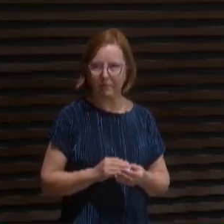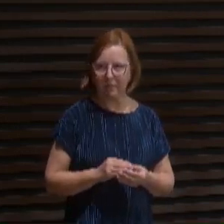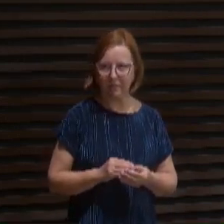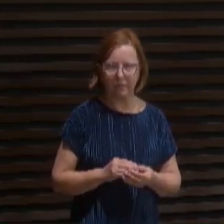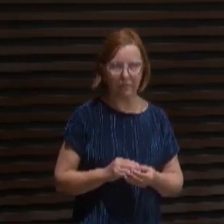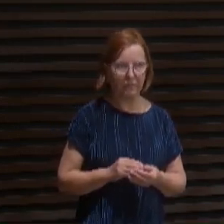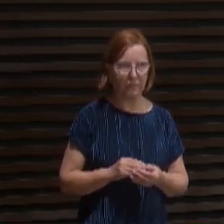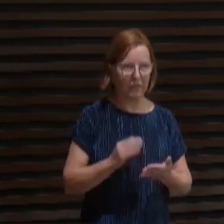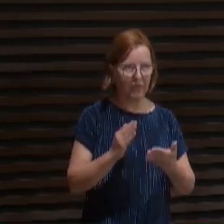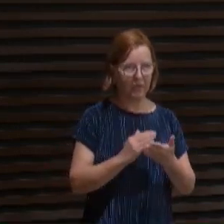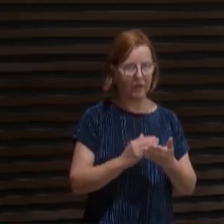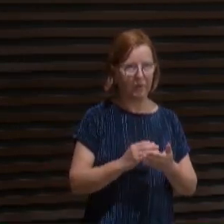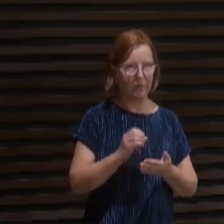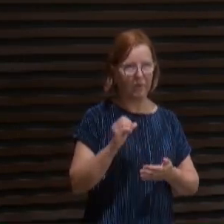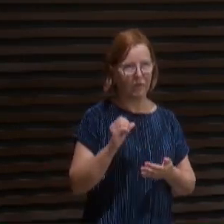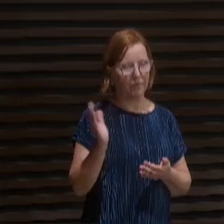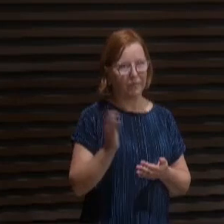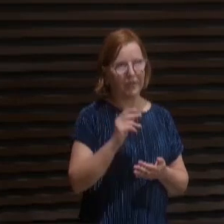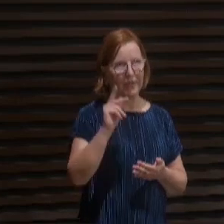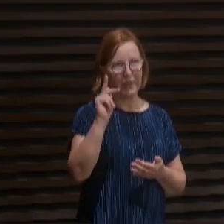do livro O Peregrino.